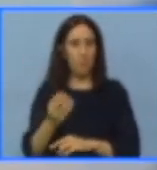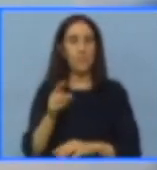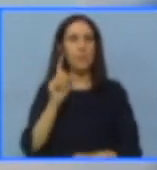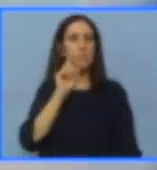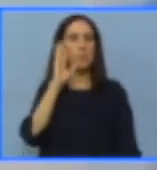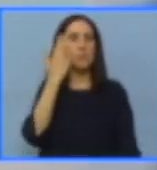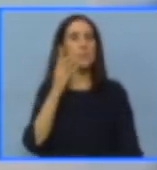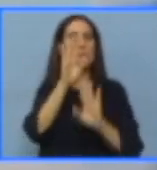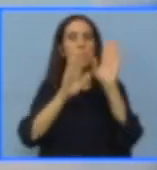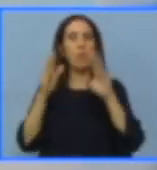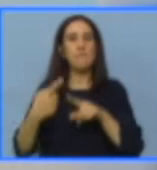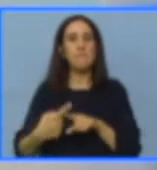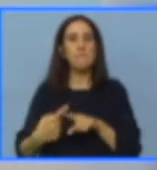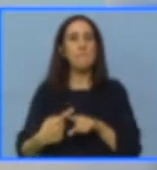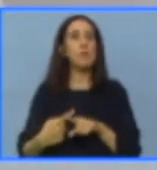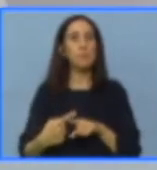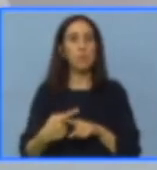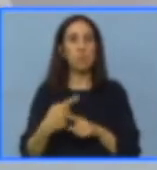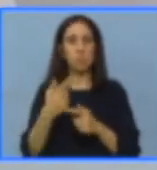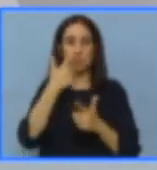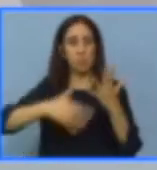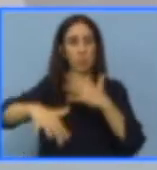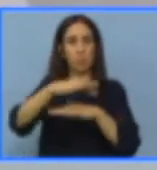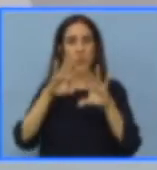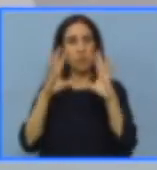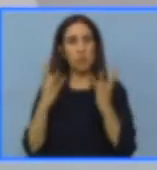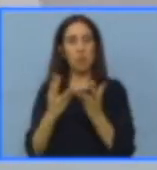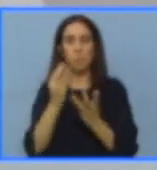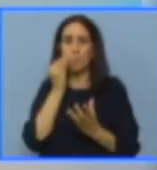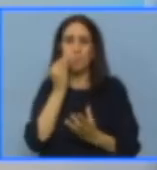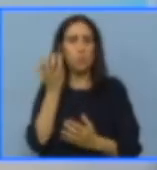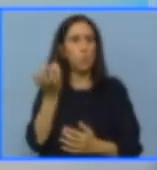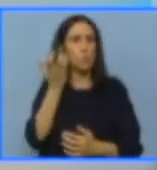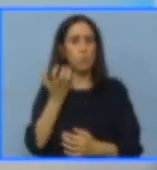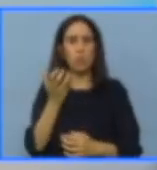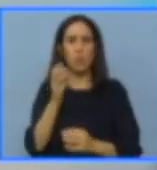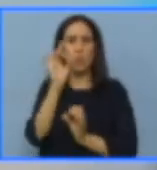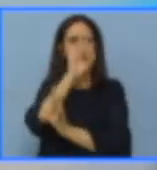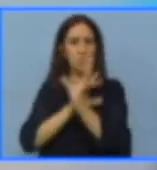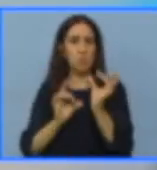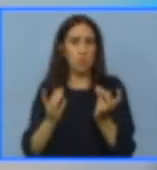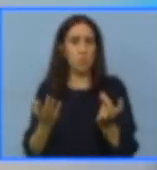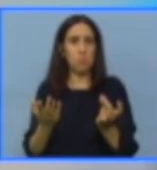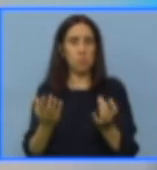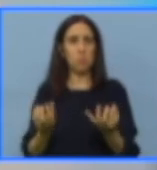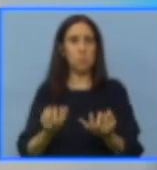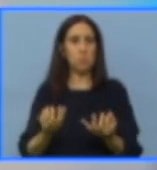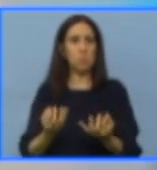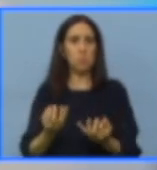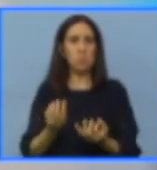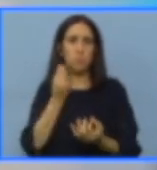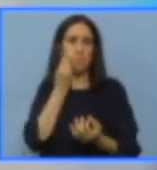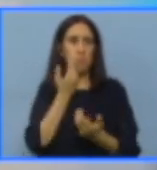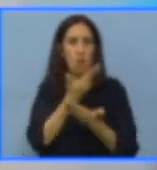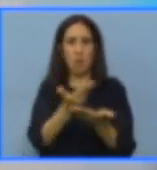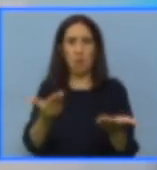e relevante e atraente para o público em geral, porque faz parte da cultura ocidental, não é? Quer dizer, tudo aquilo que ela